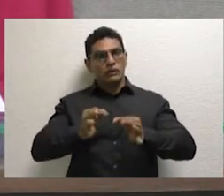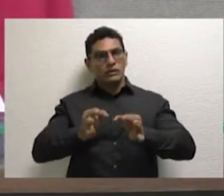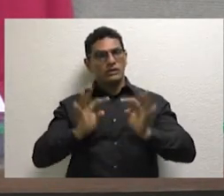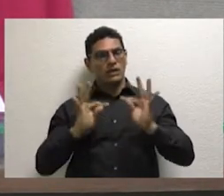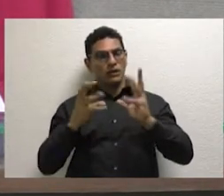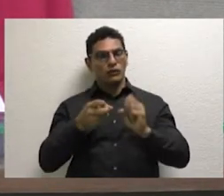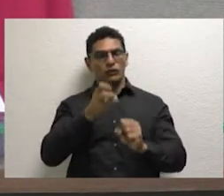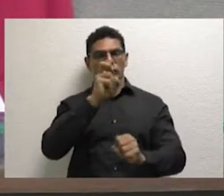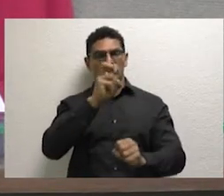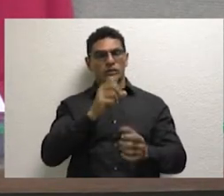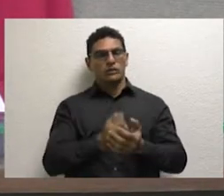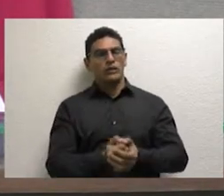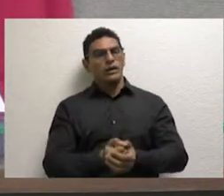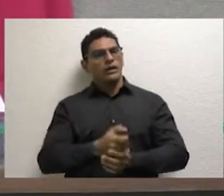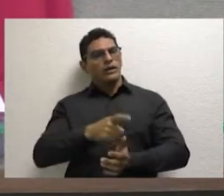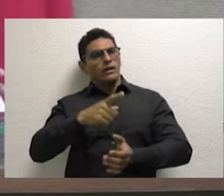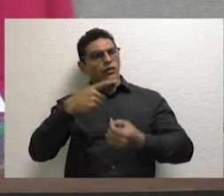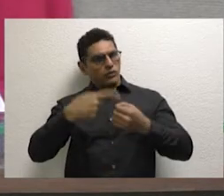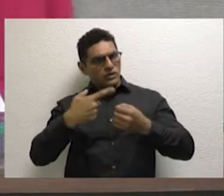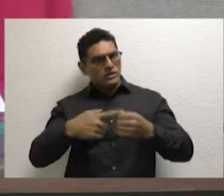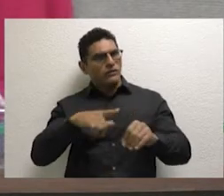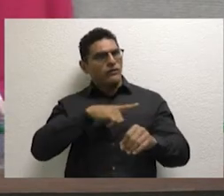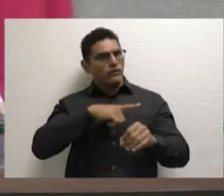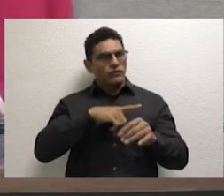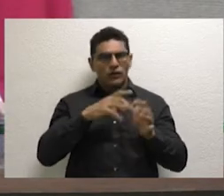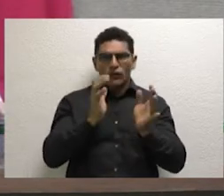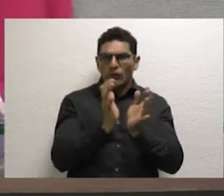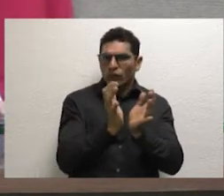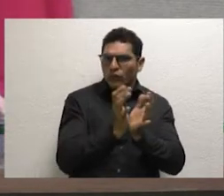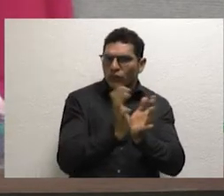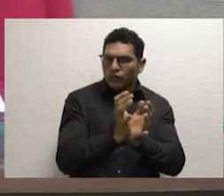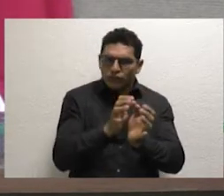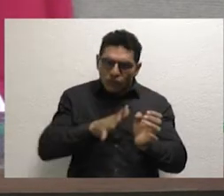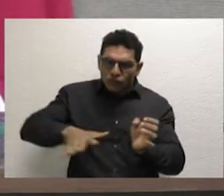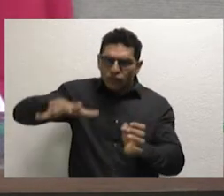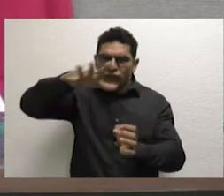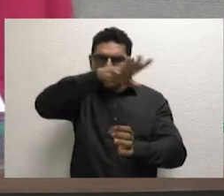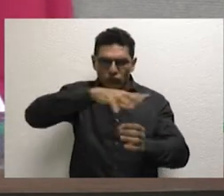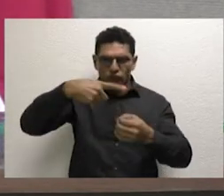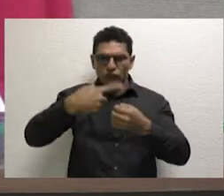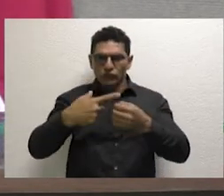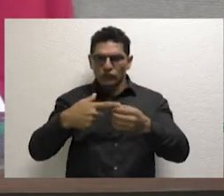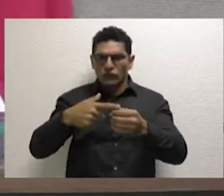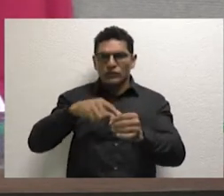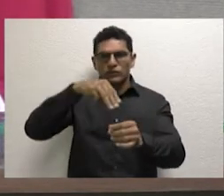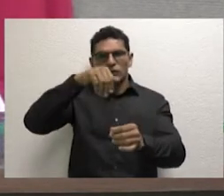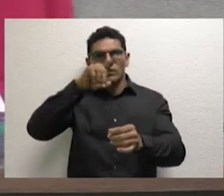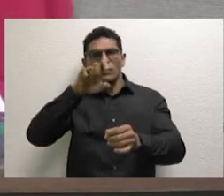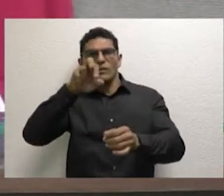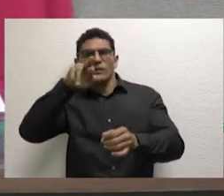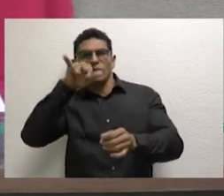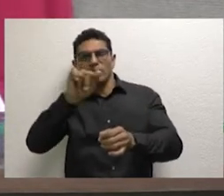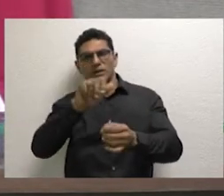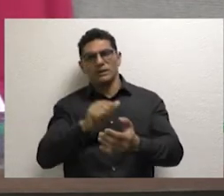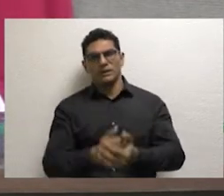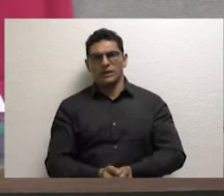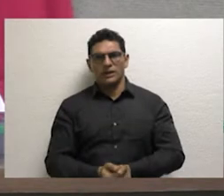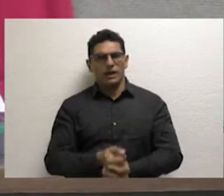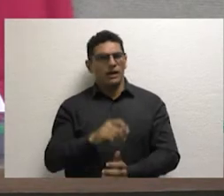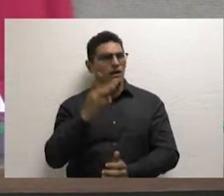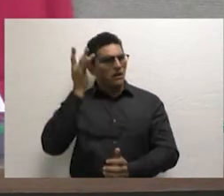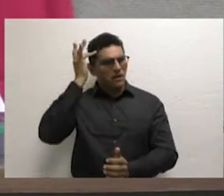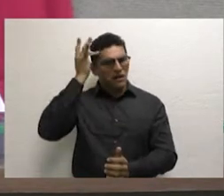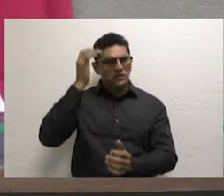foi criado um polo, e esse polo vai atender toda a região do Madeira, todos os municípios do Madeira. Achei uma ideia inovadora,